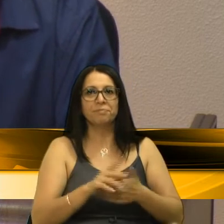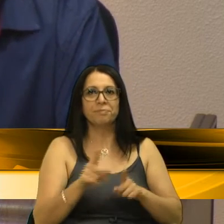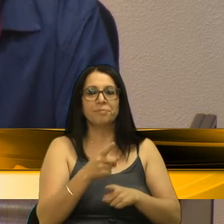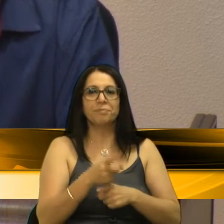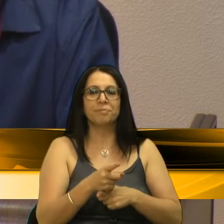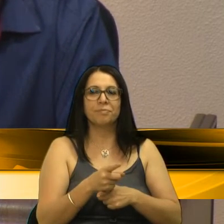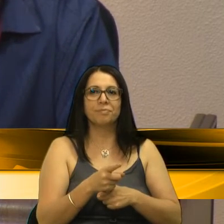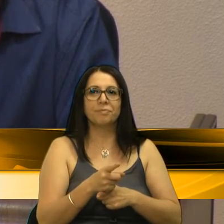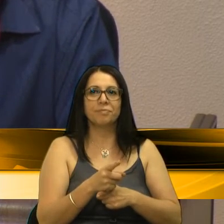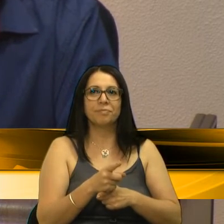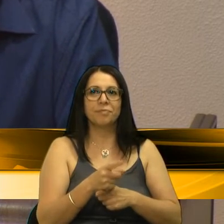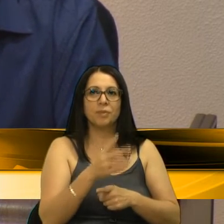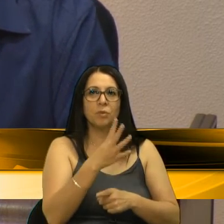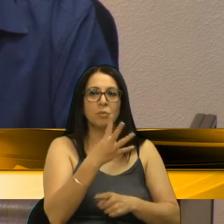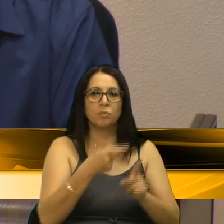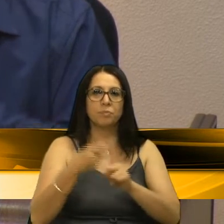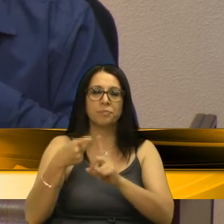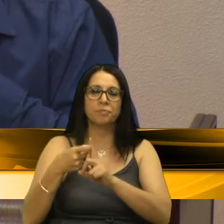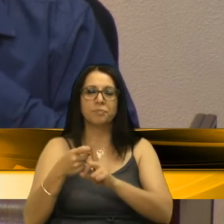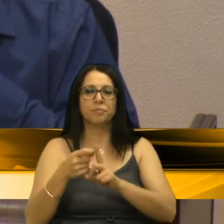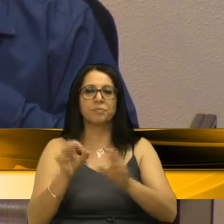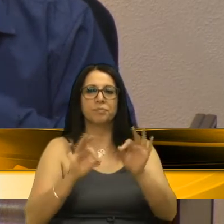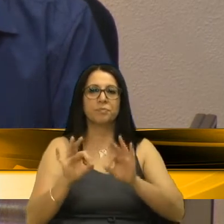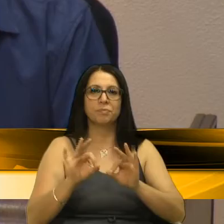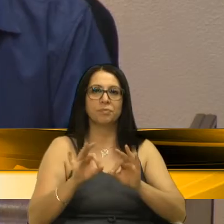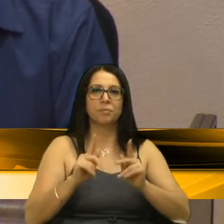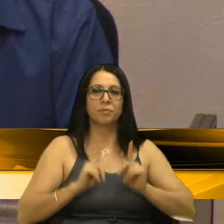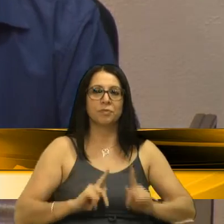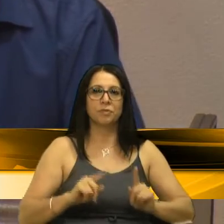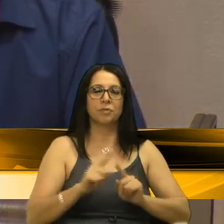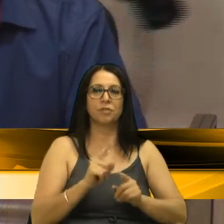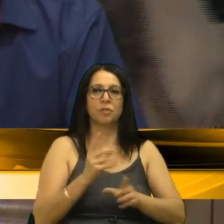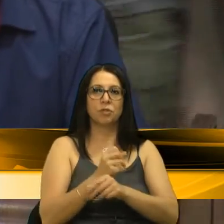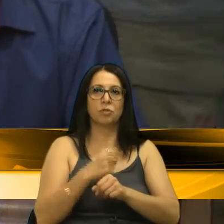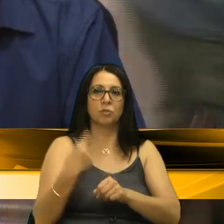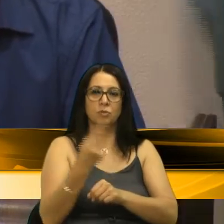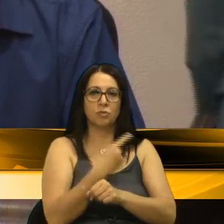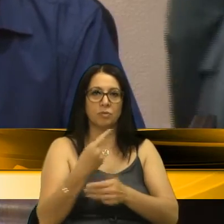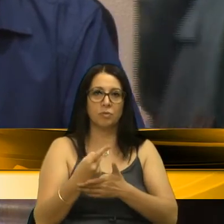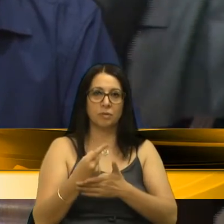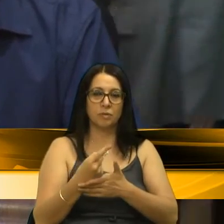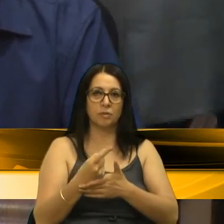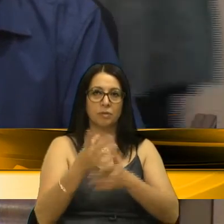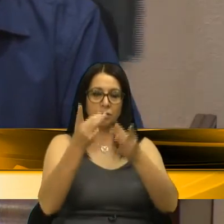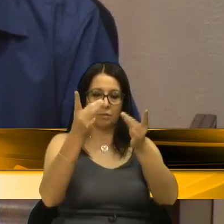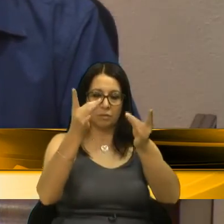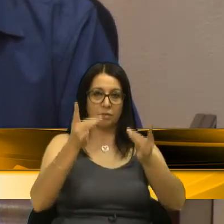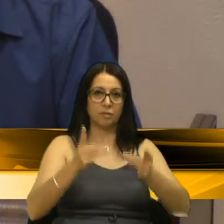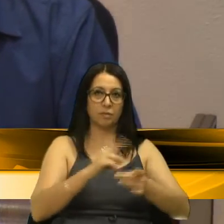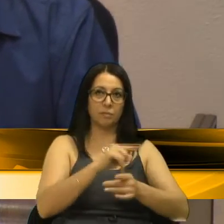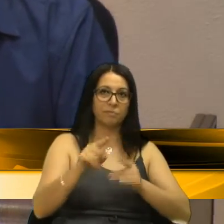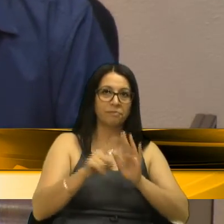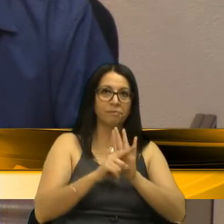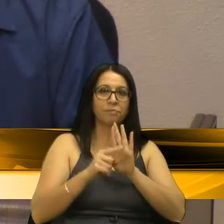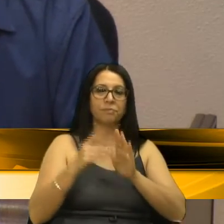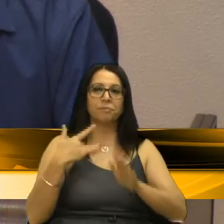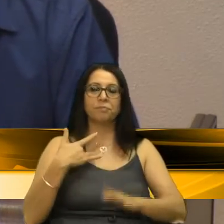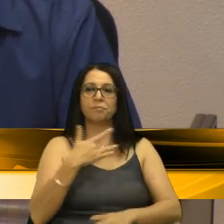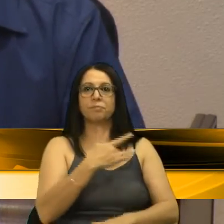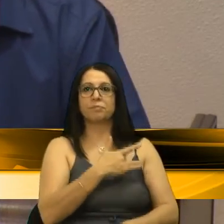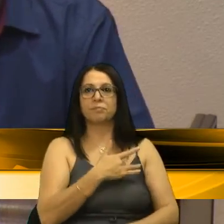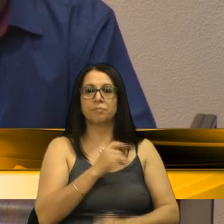cada quadrimestre o pronunciamento do gestor para que faça prestação de contas em relatório detalhado do andamento do plano de saúde, agenda de saúde